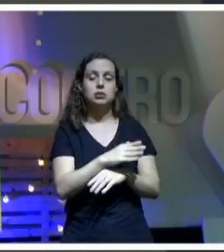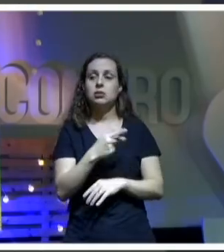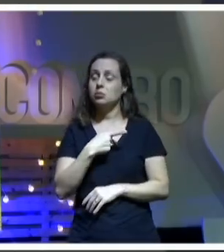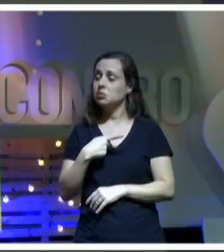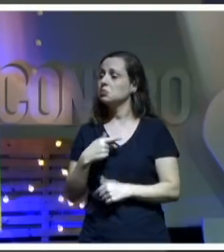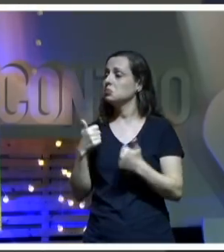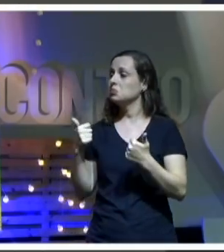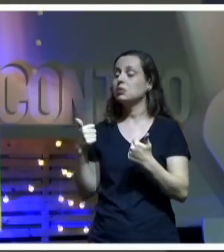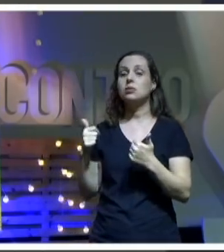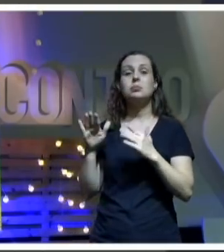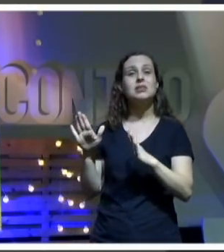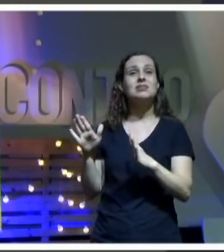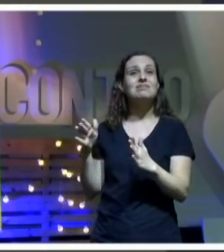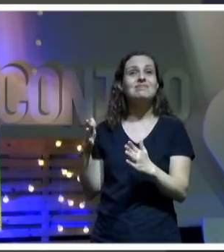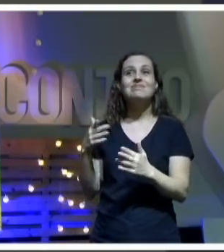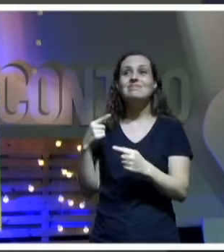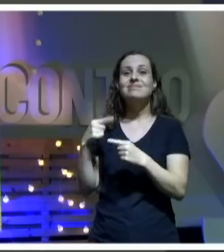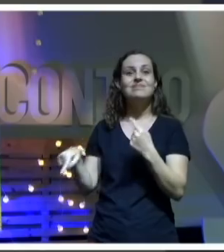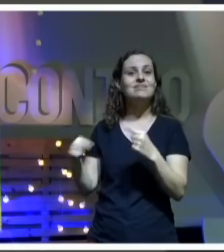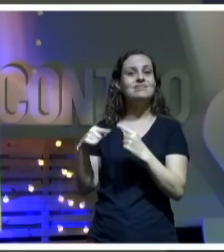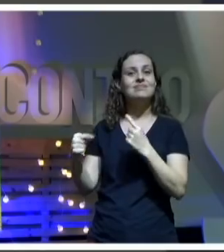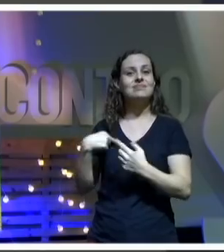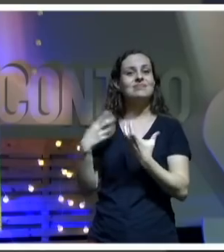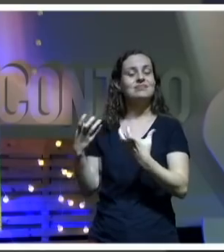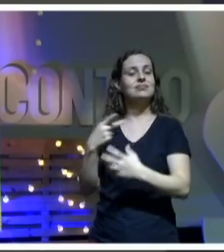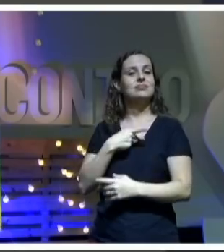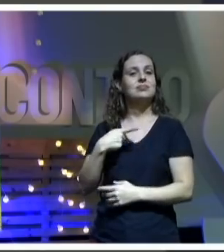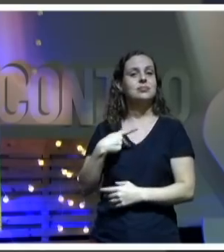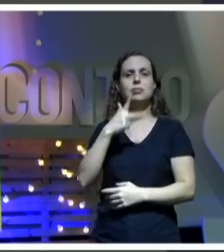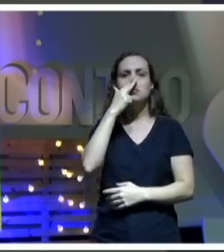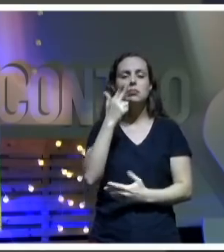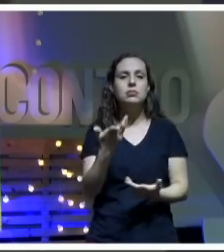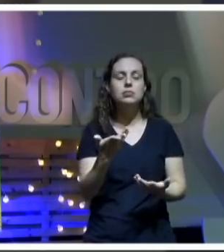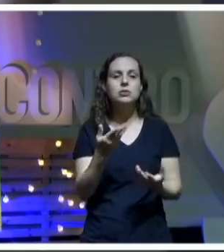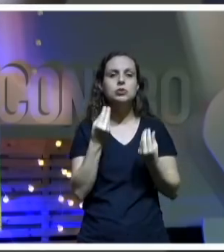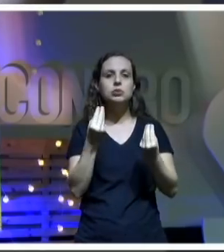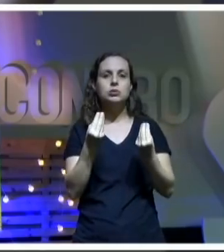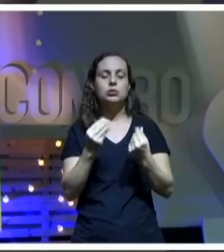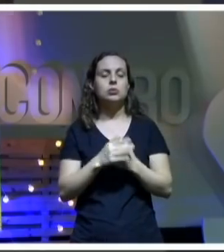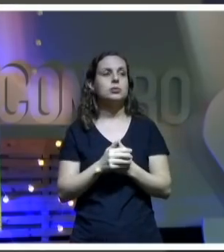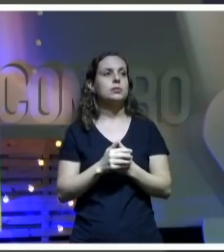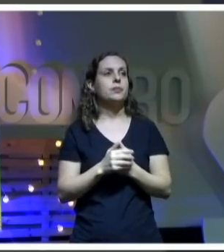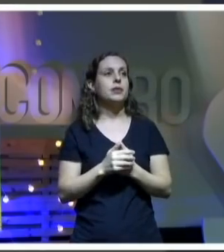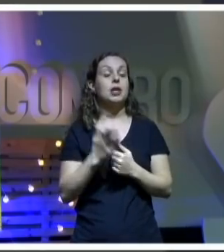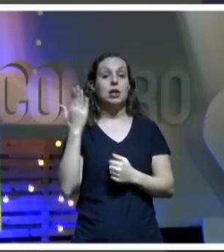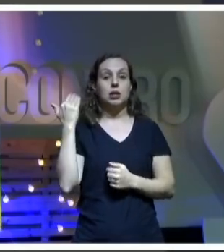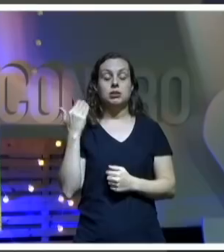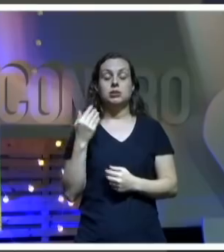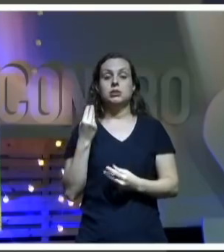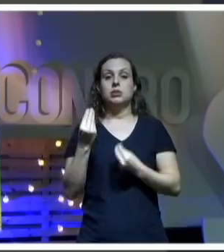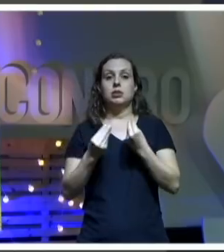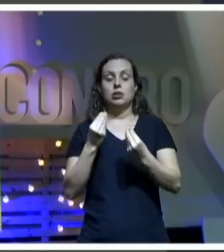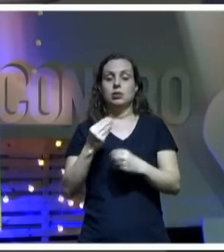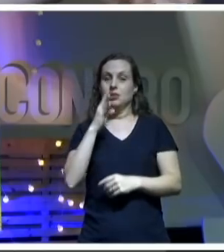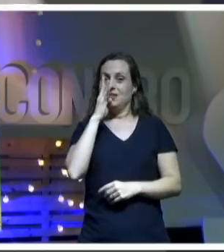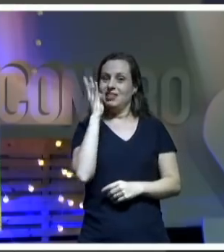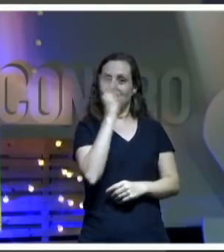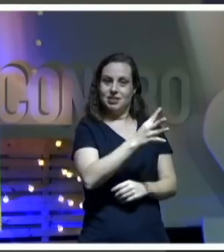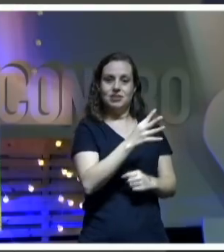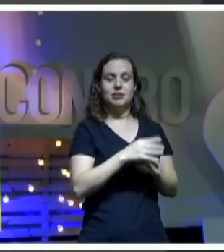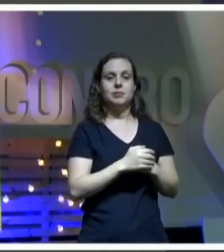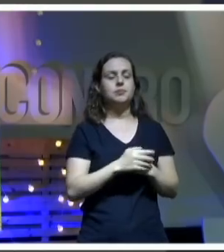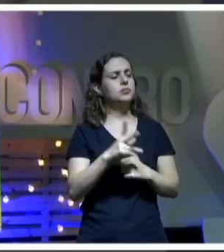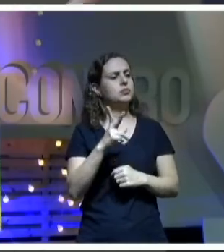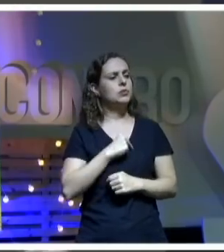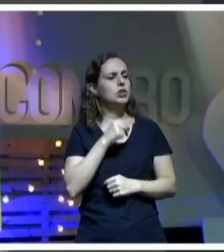não fala nada de que nada nada disso mais uma vez acusaram agostinho de que as melhores médias do